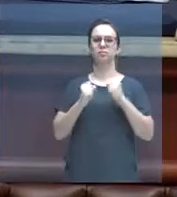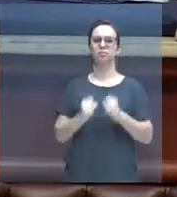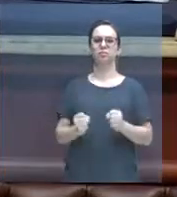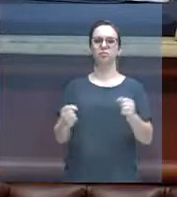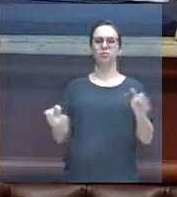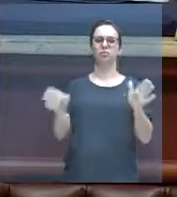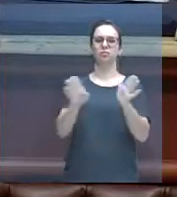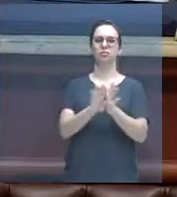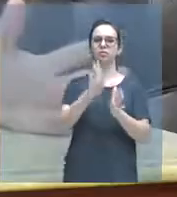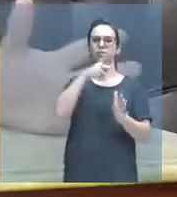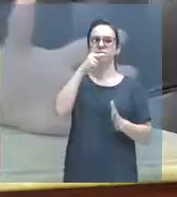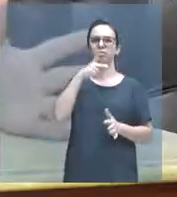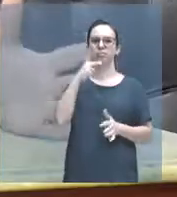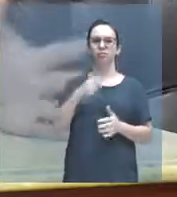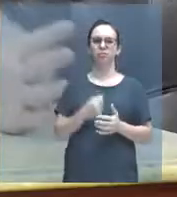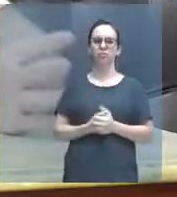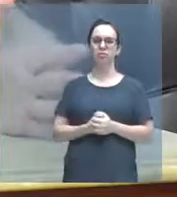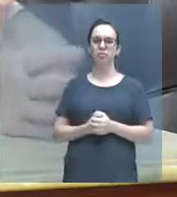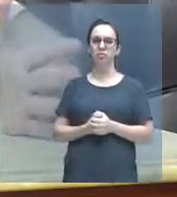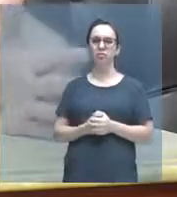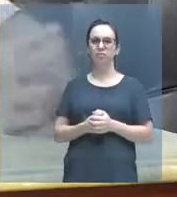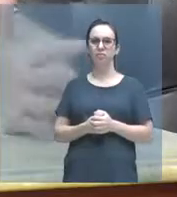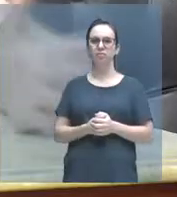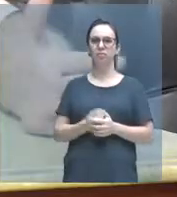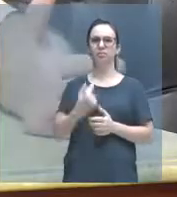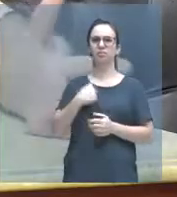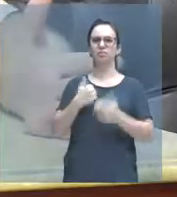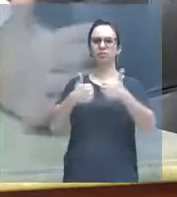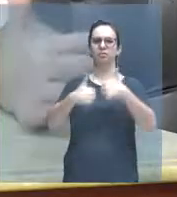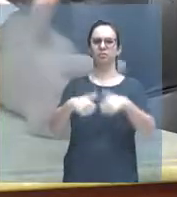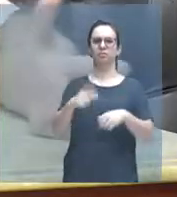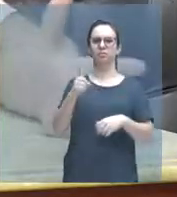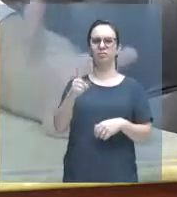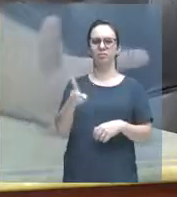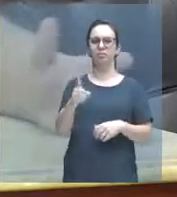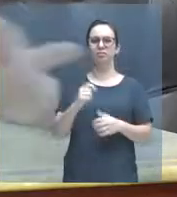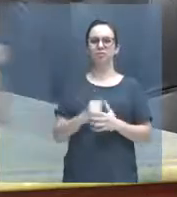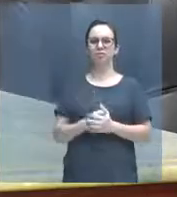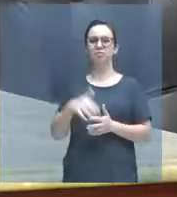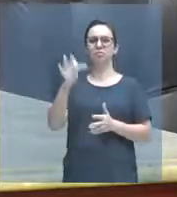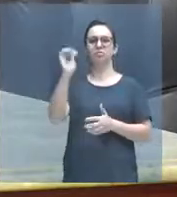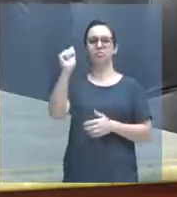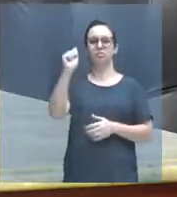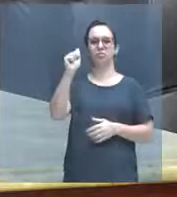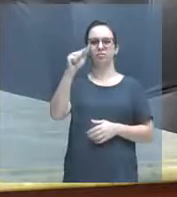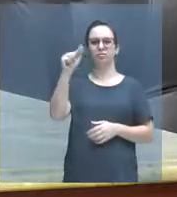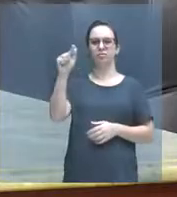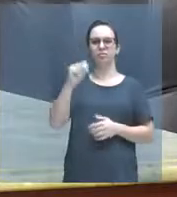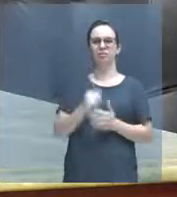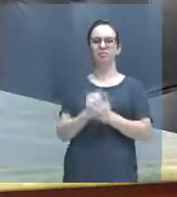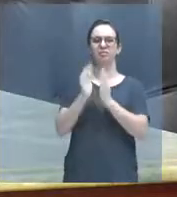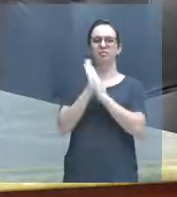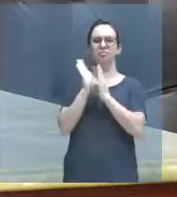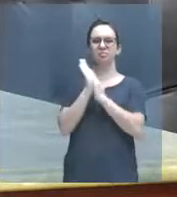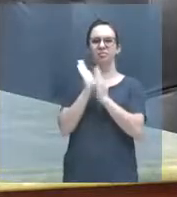coisa que eu poderia ter dito mais rápido para ser mais curto, né, eu sou seu fã. Parabéns.